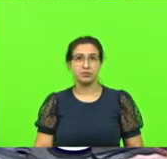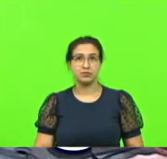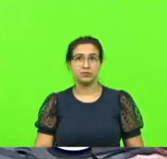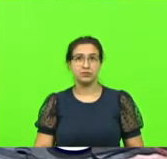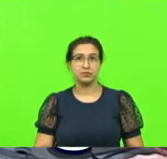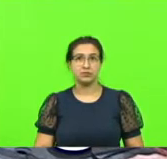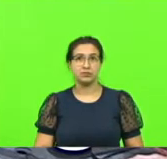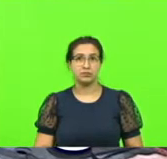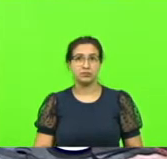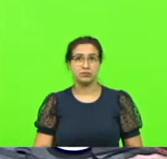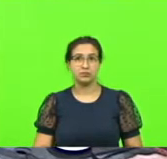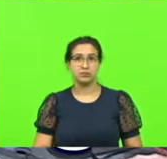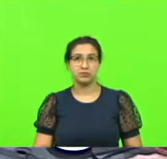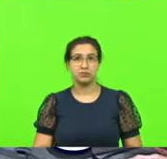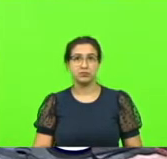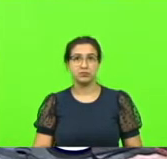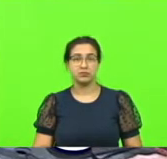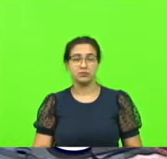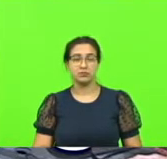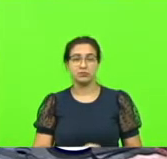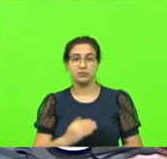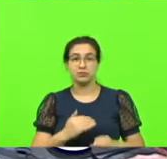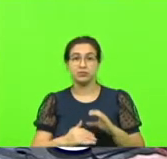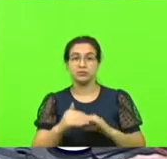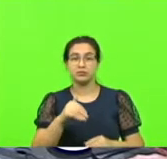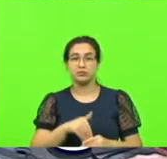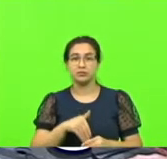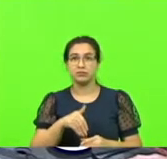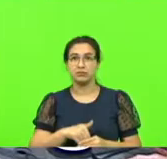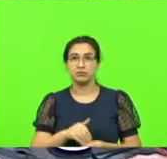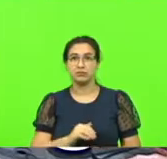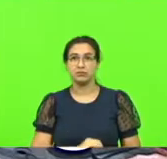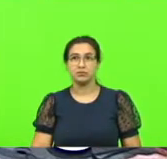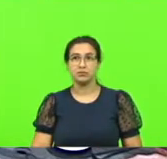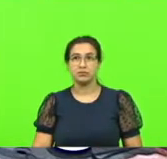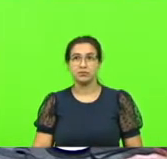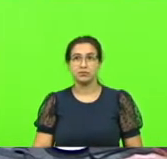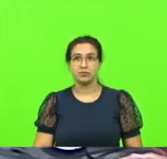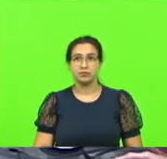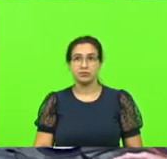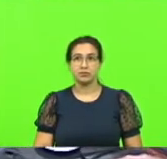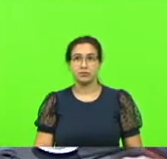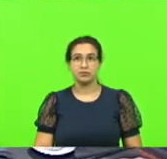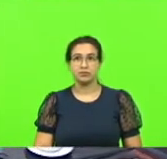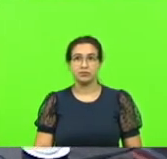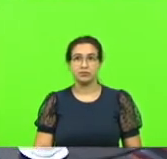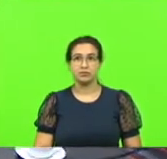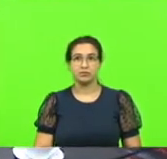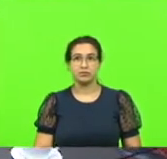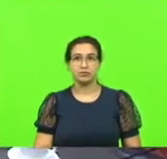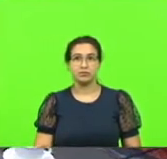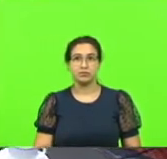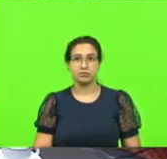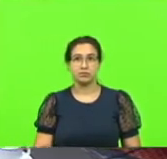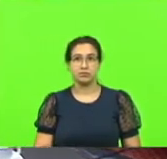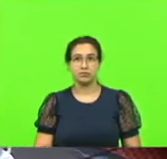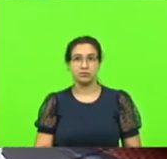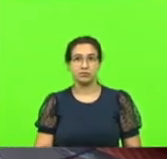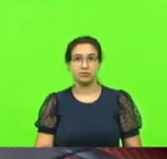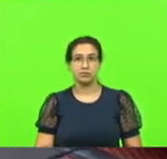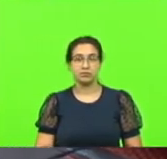Encaminhamento de voto, presidente. Para encaminhamento de voto, com a palavra o deputado José Milton Schaefer. Tendo em vista, presidente,